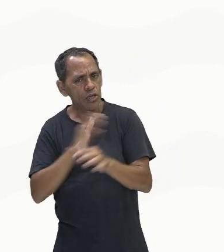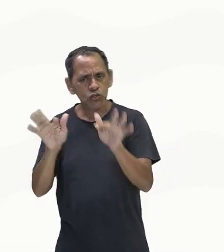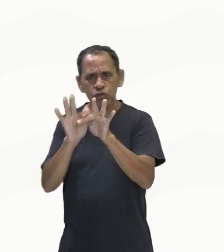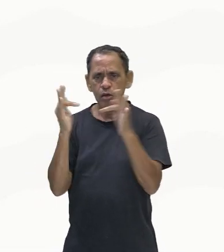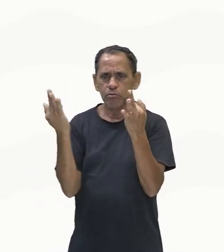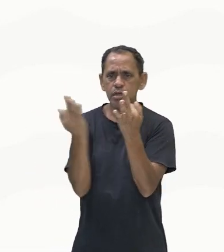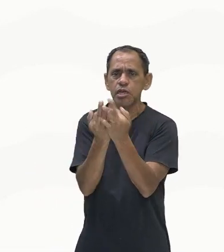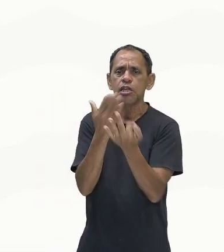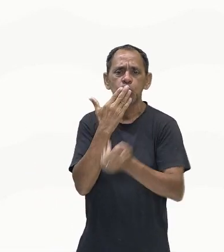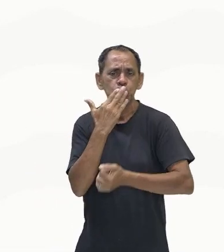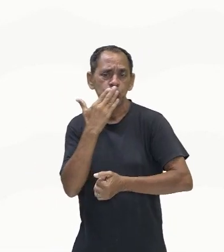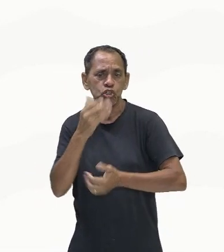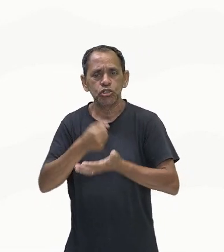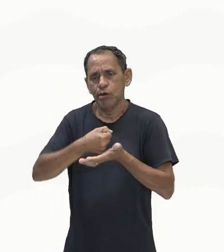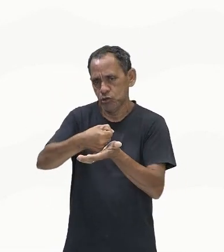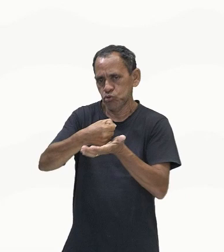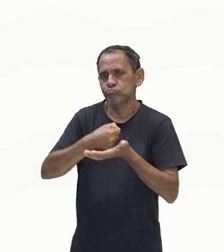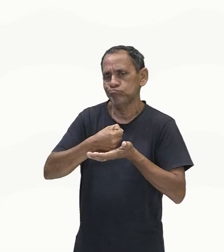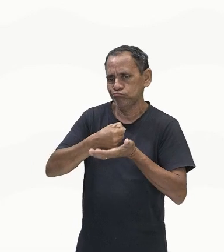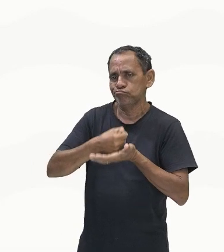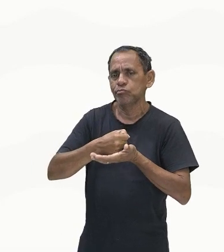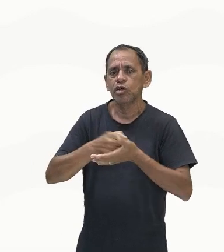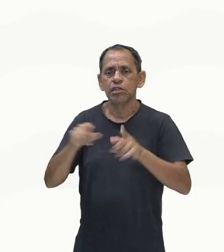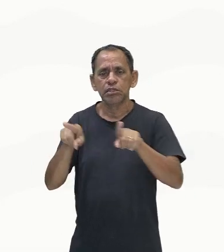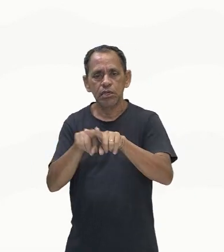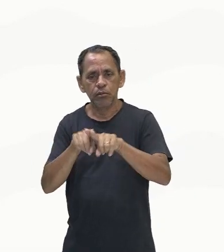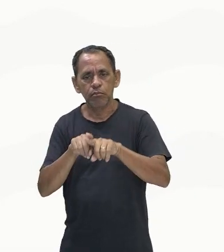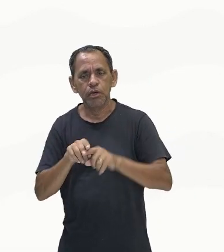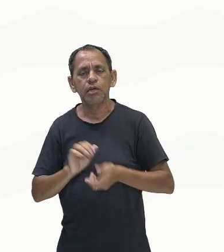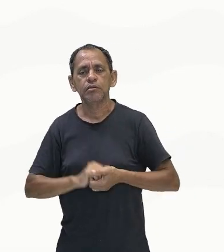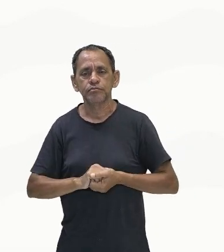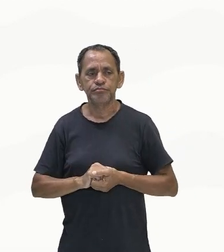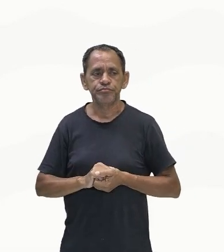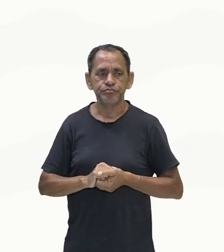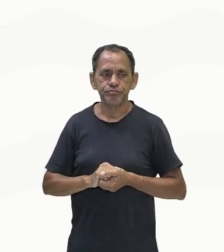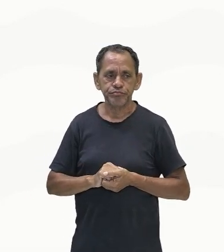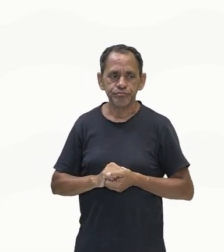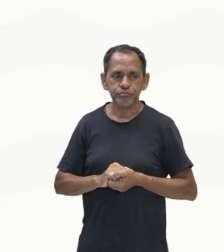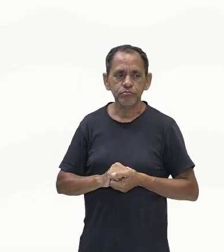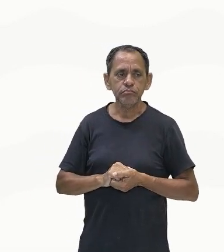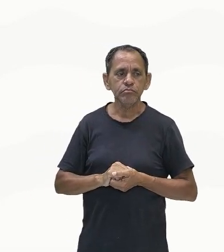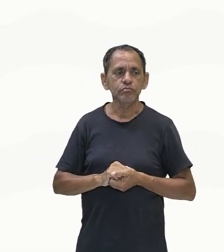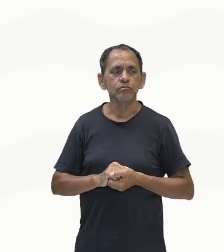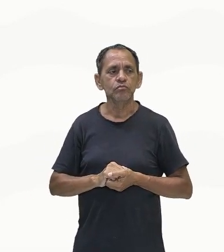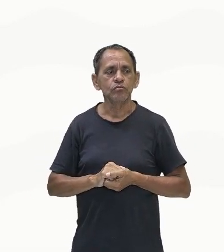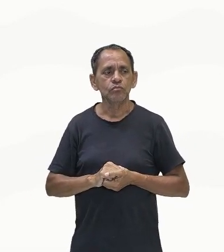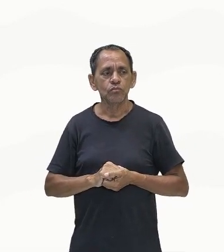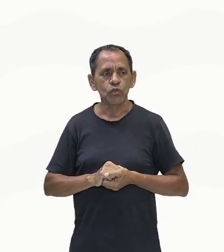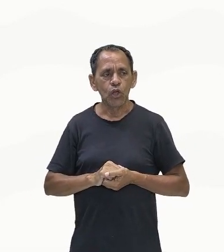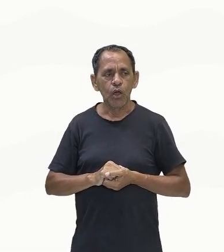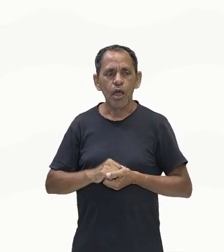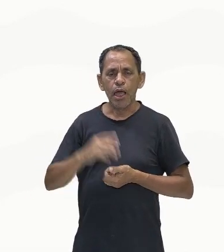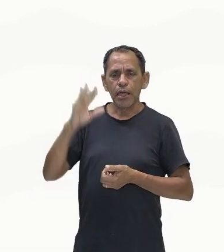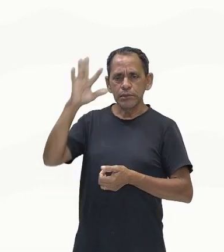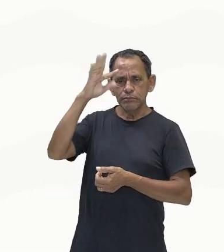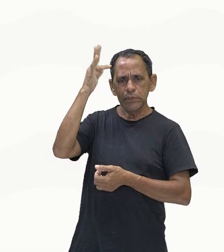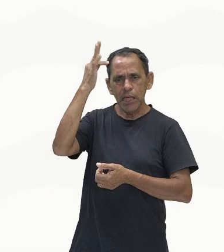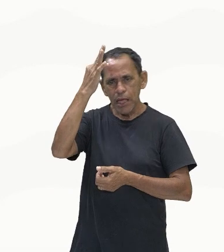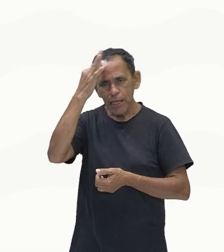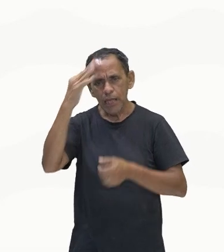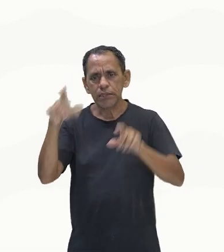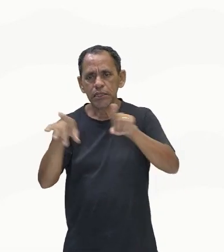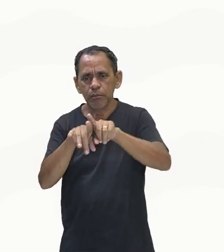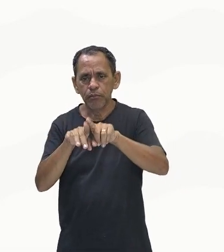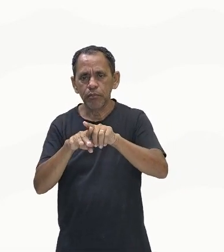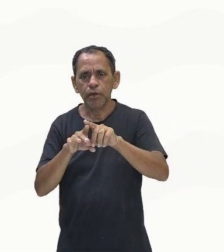pedir ajuda, espiritual, então reservar um tempo sozinho, meditar, conectar-se à